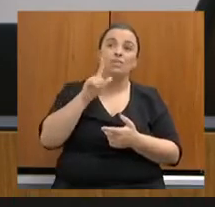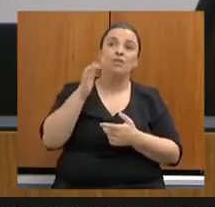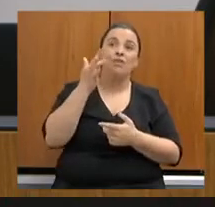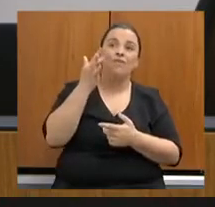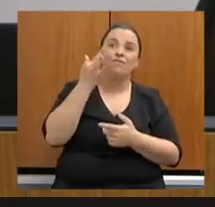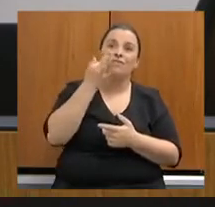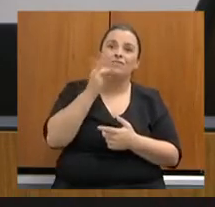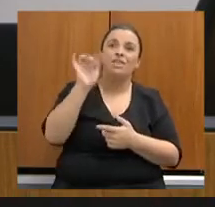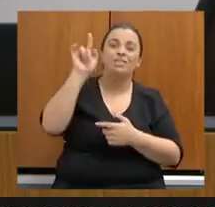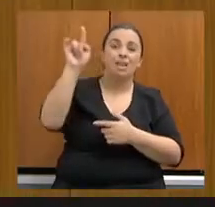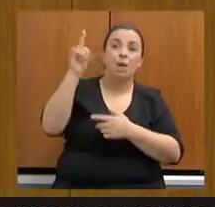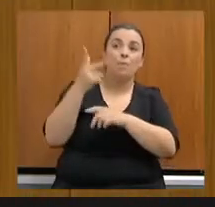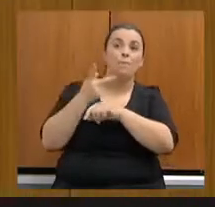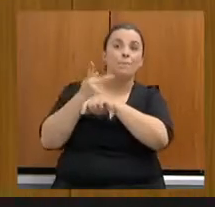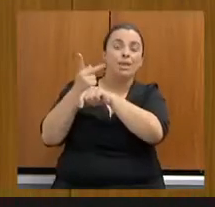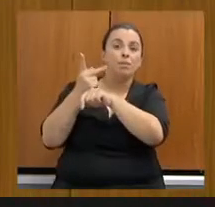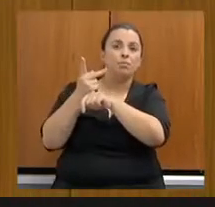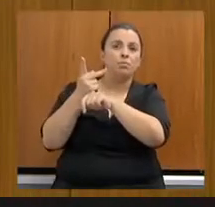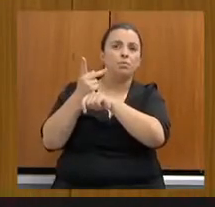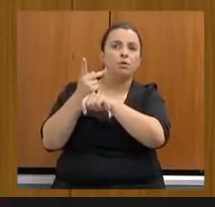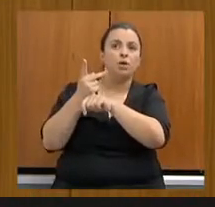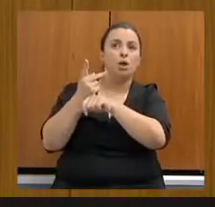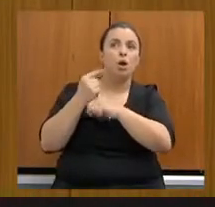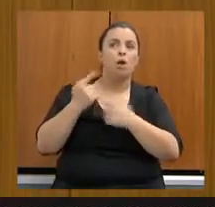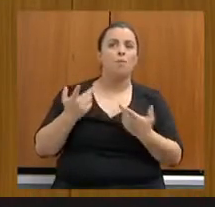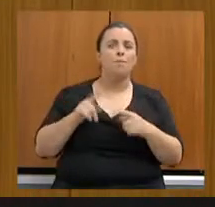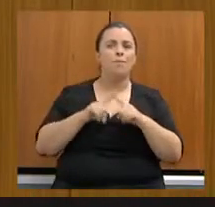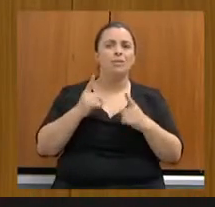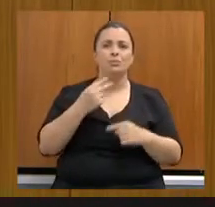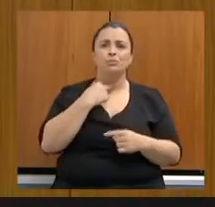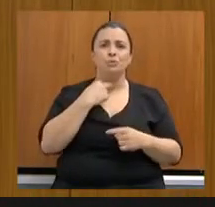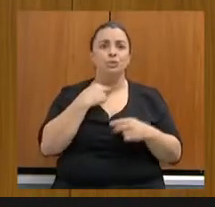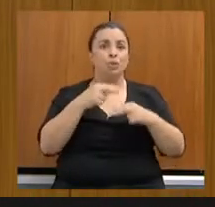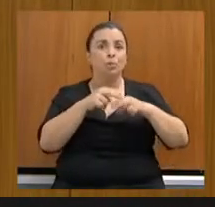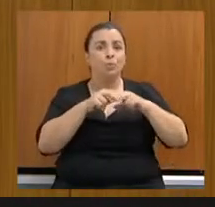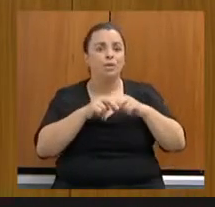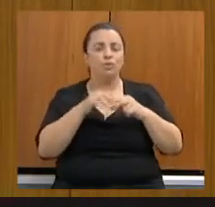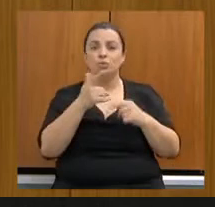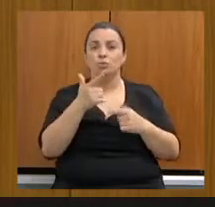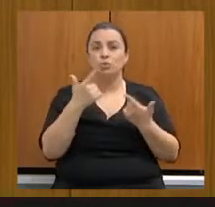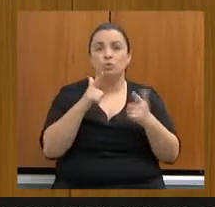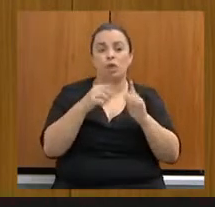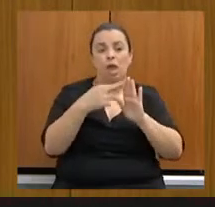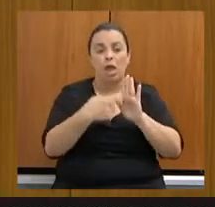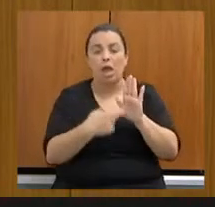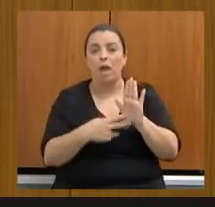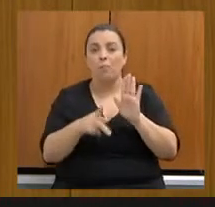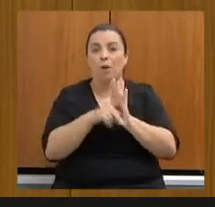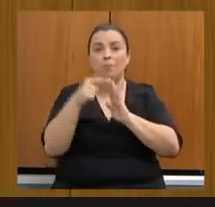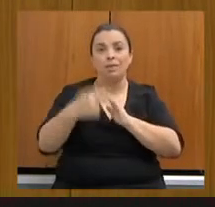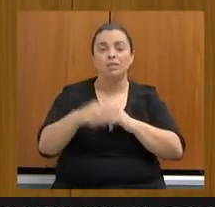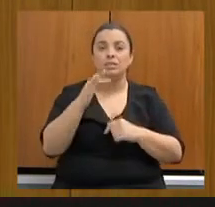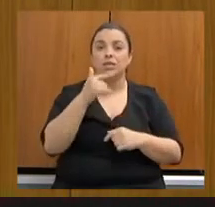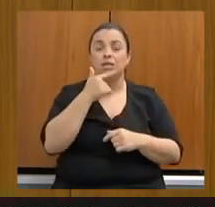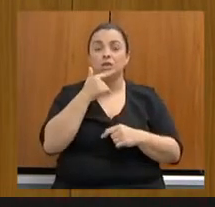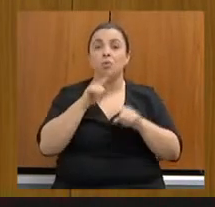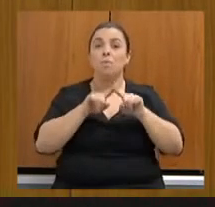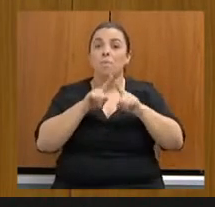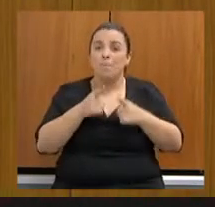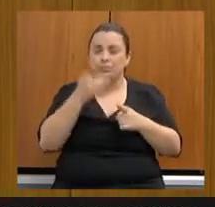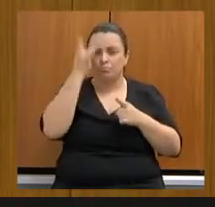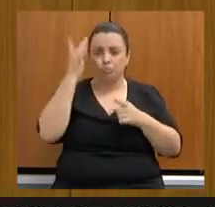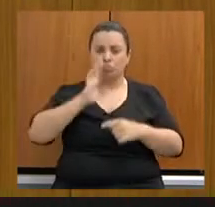vá de acordo com a legislação mas mesmo assim mesmo com esses é enfrentamentos